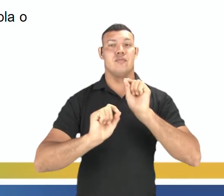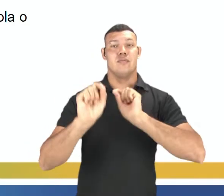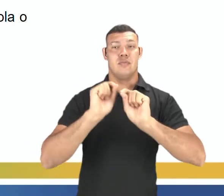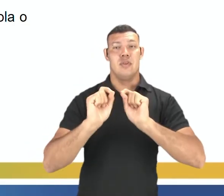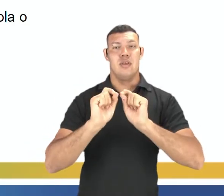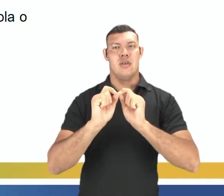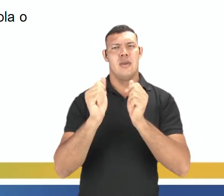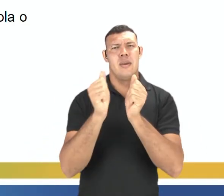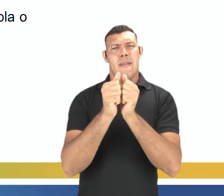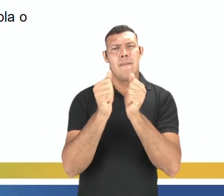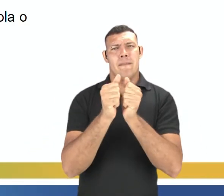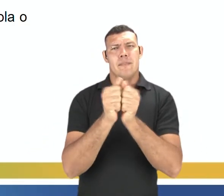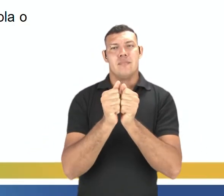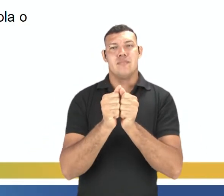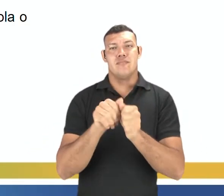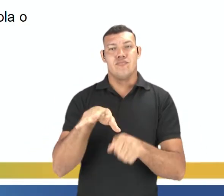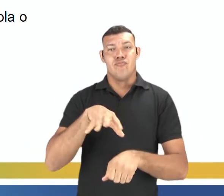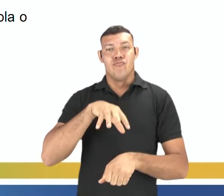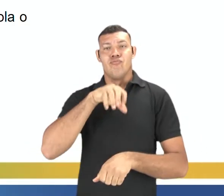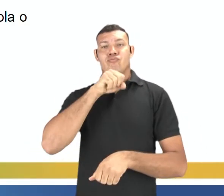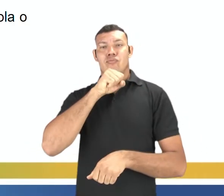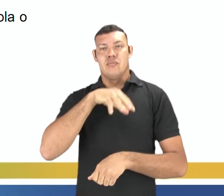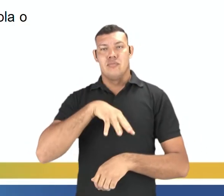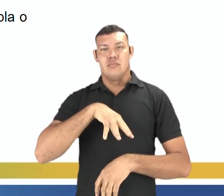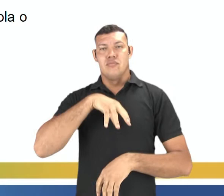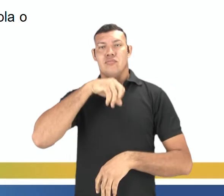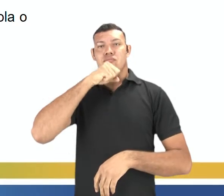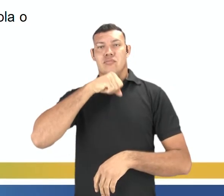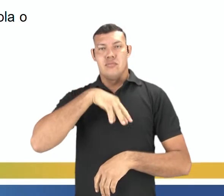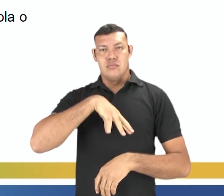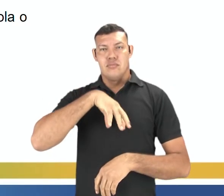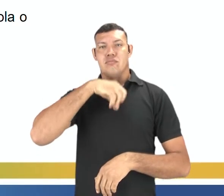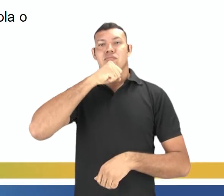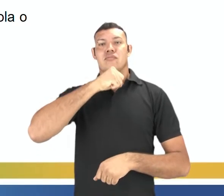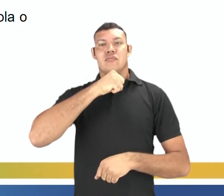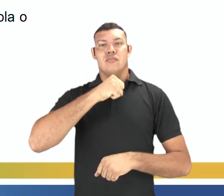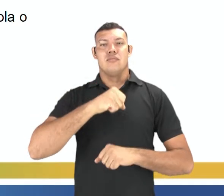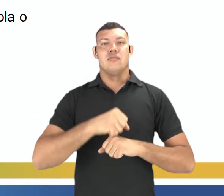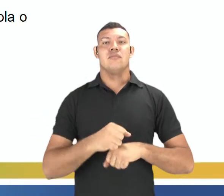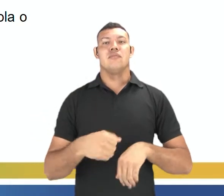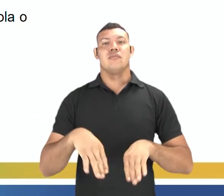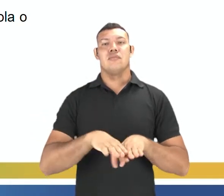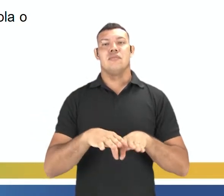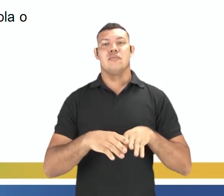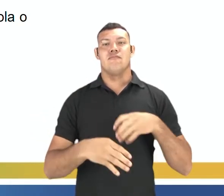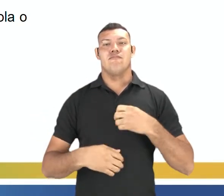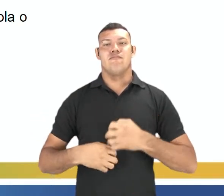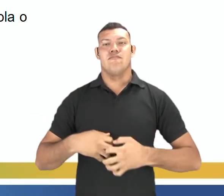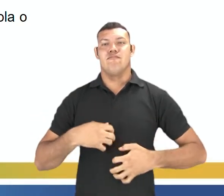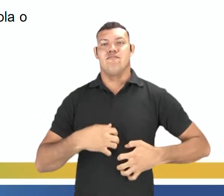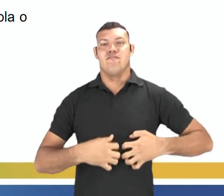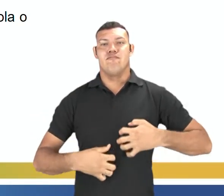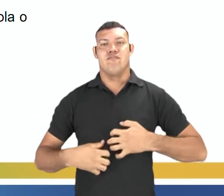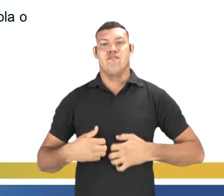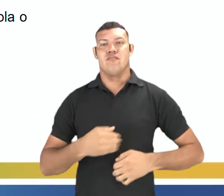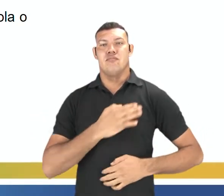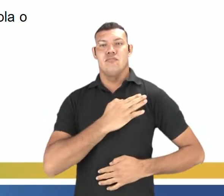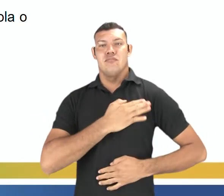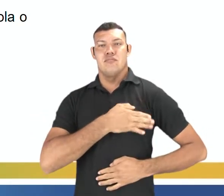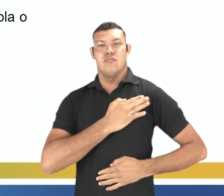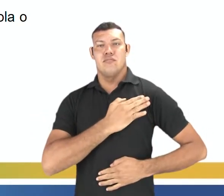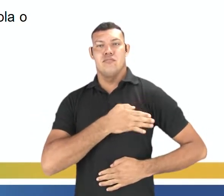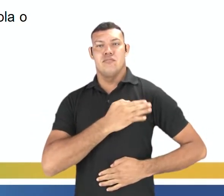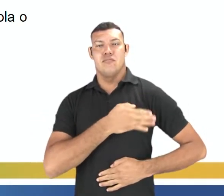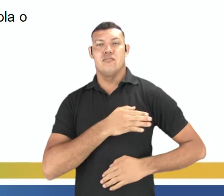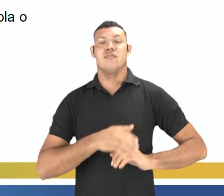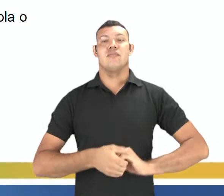está relacionado com a respiração, o controle da sua respiração, da digestão e dos batimentos